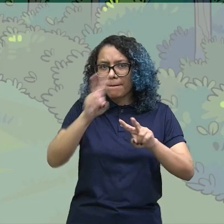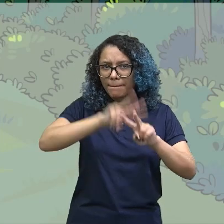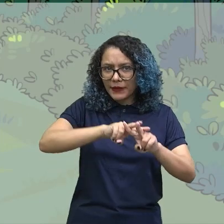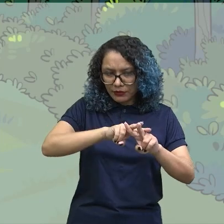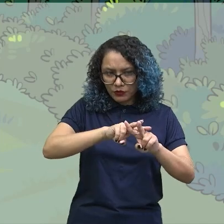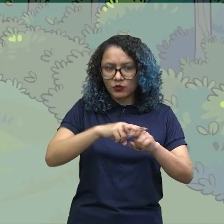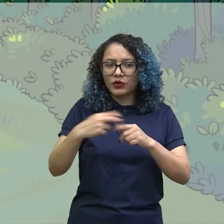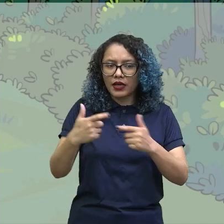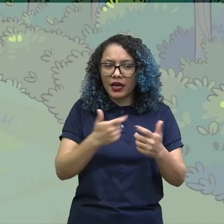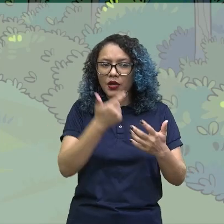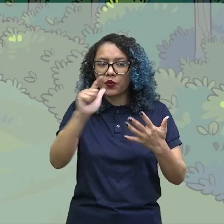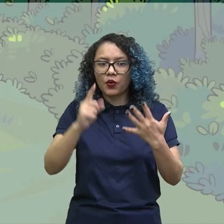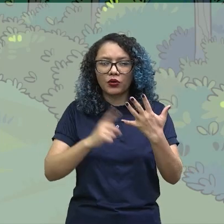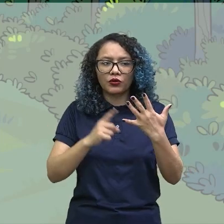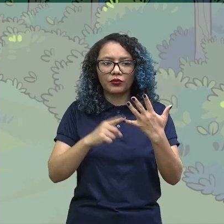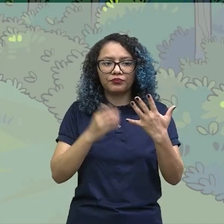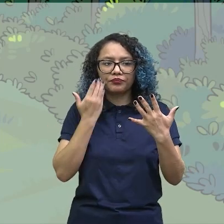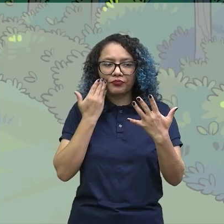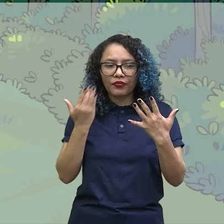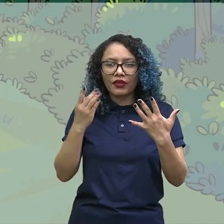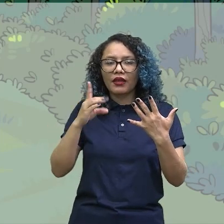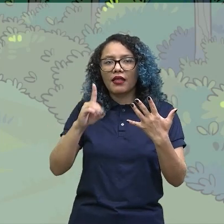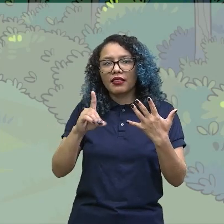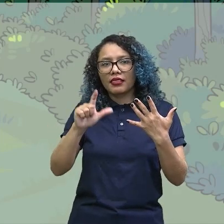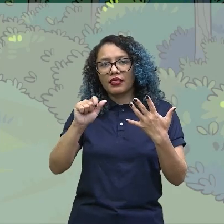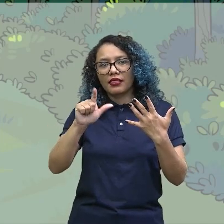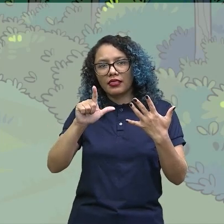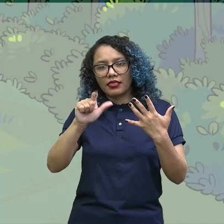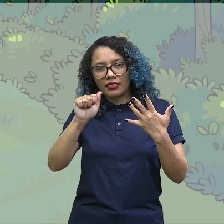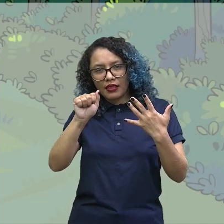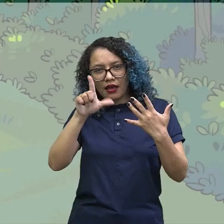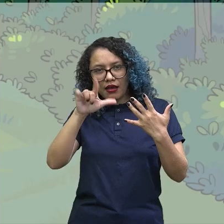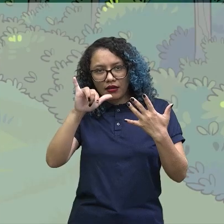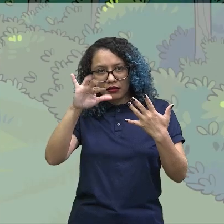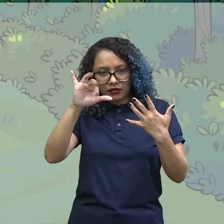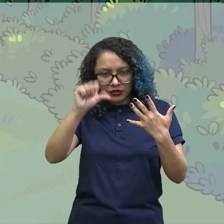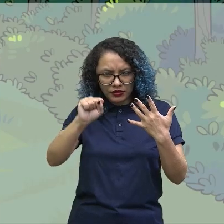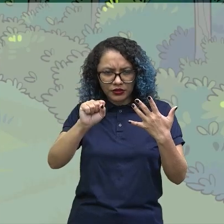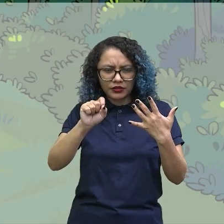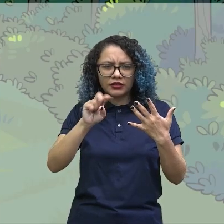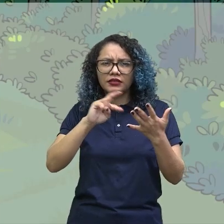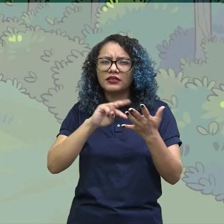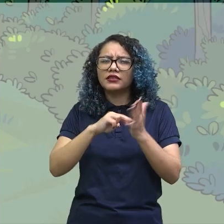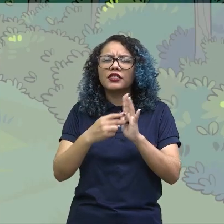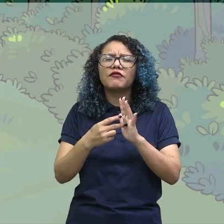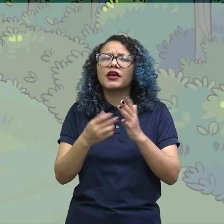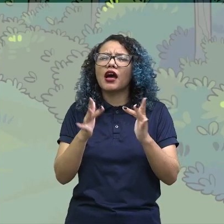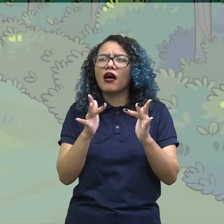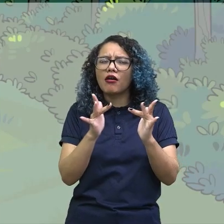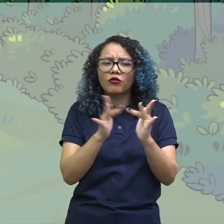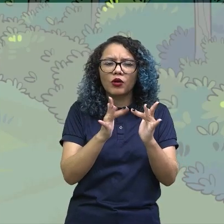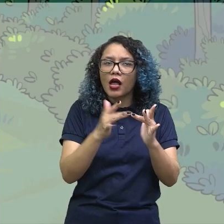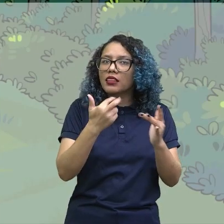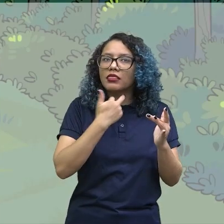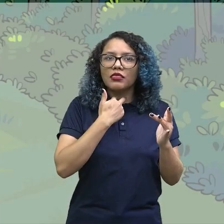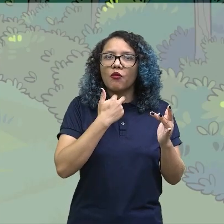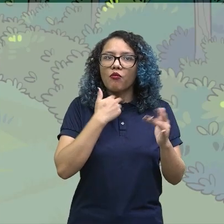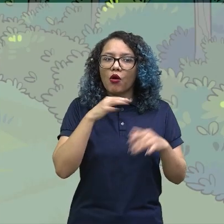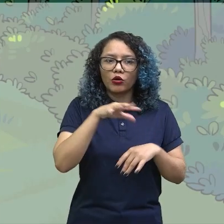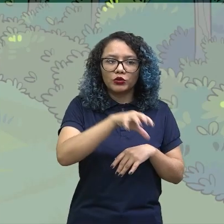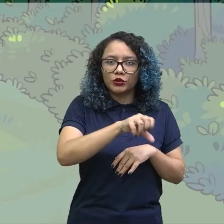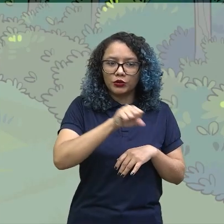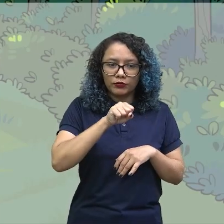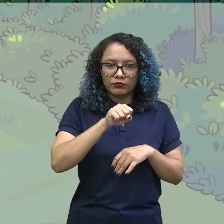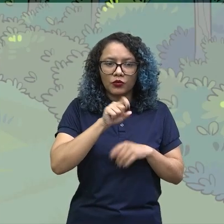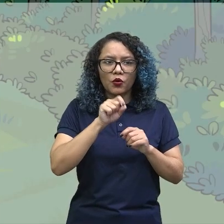nós temos os Dalits, ou os intocáveis, os párias, né? São aqueles que estão lá, né, que